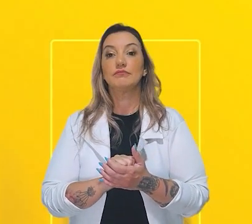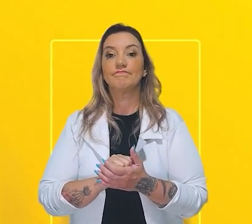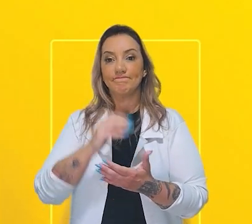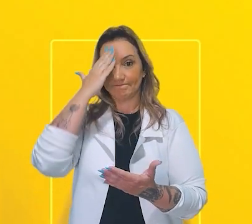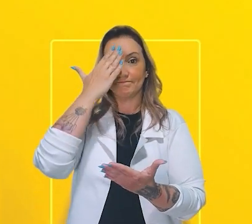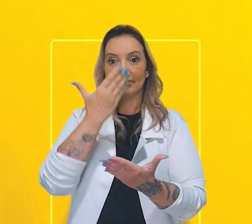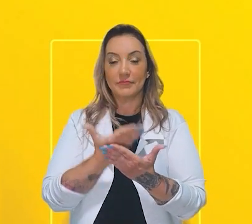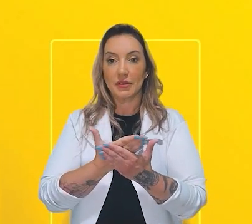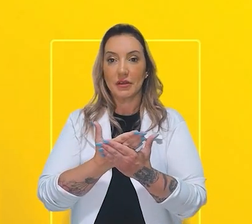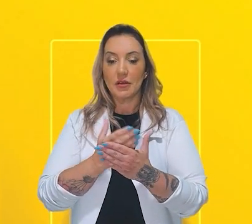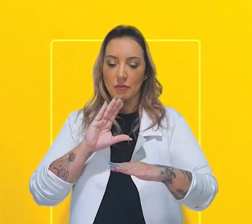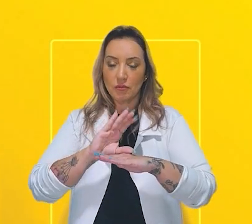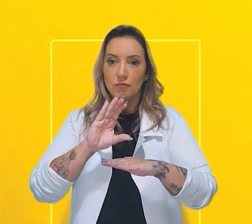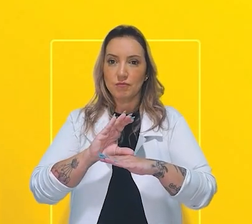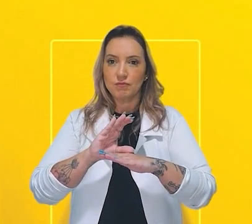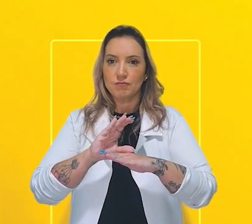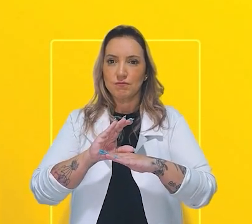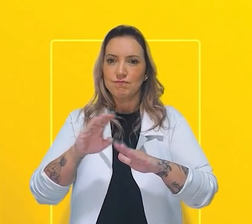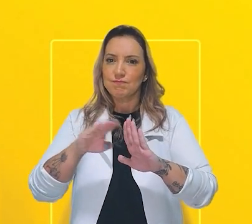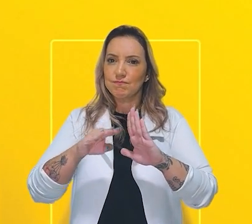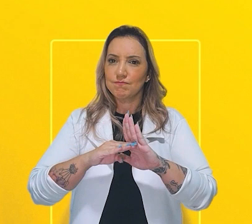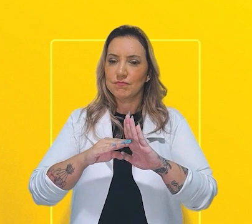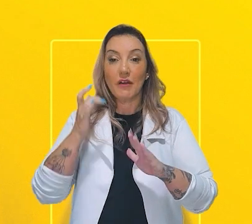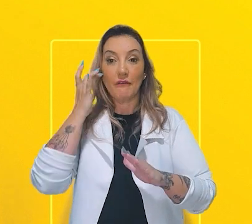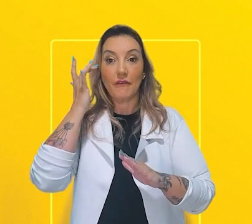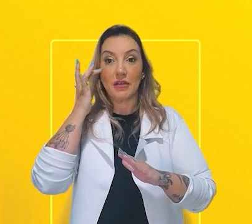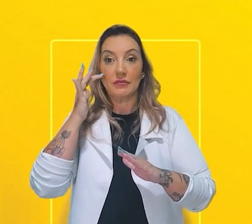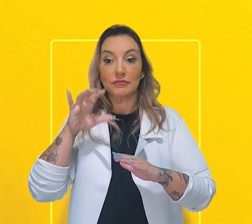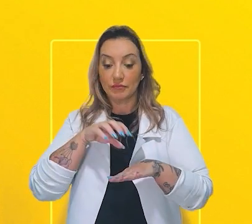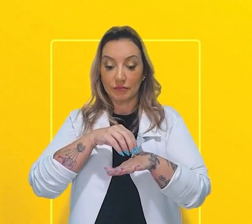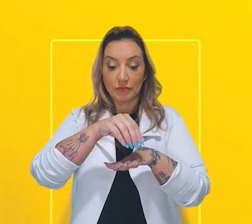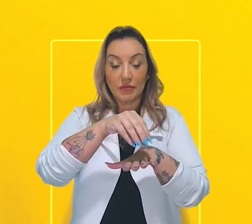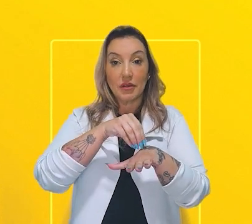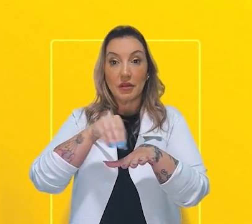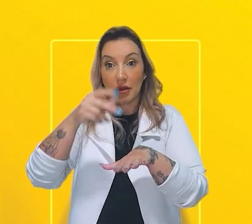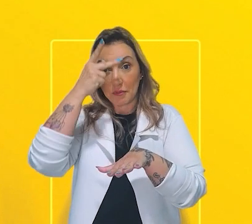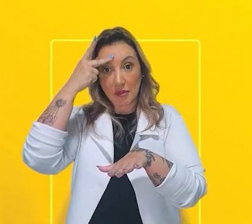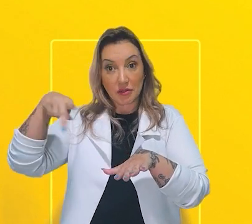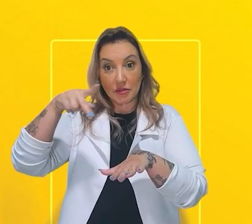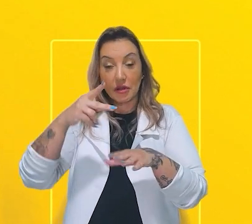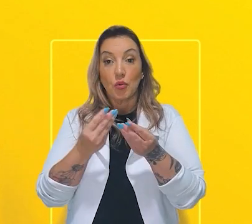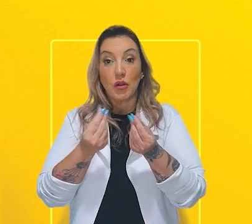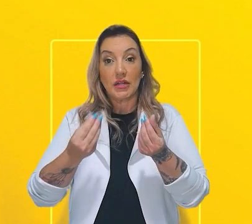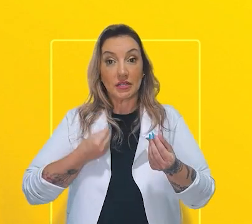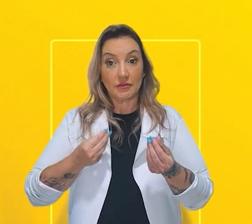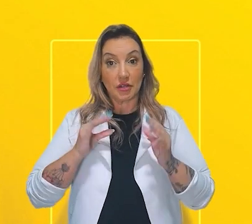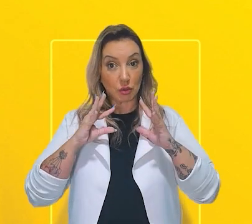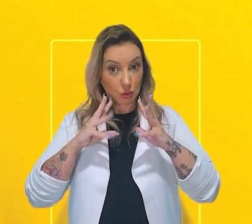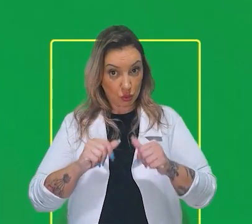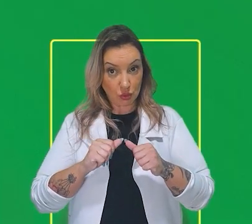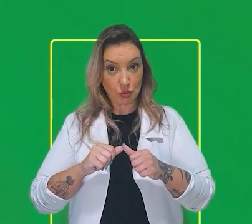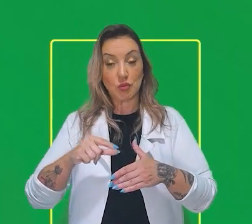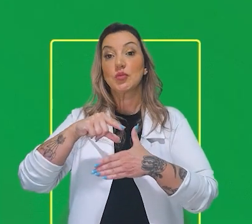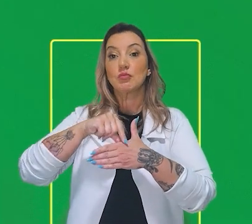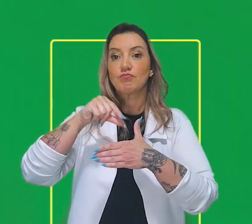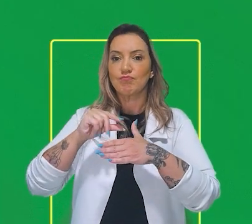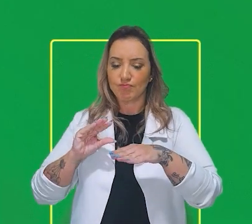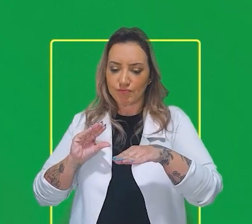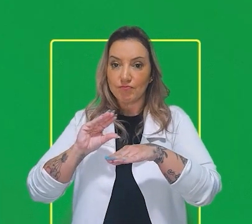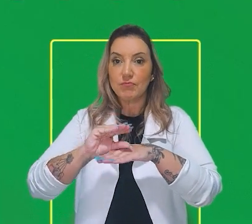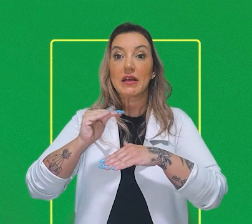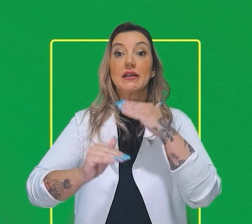Paulo? Acreditamos e investimos em iniciativas que facilitam o deslocamento das pessoas e levam qualidade de vida a todos. O